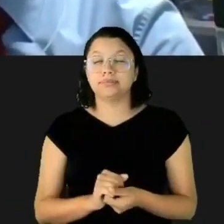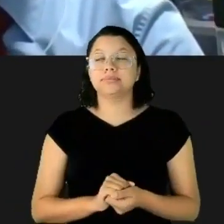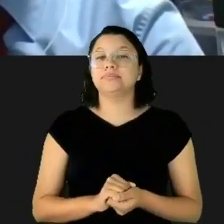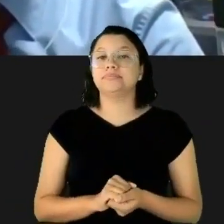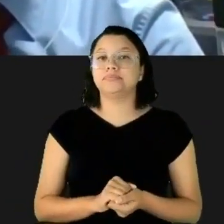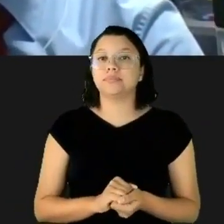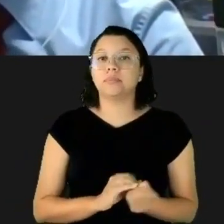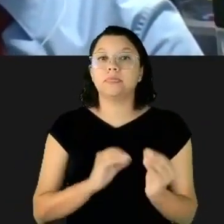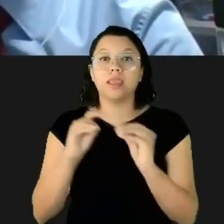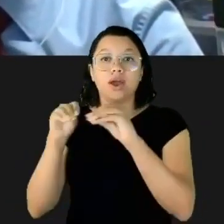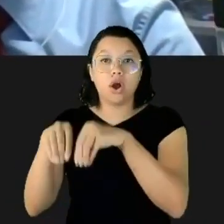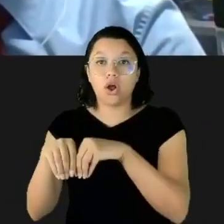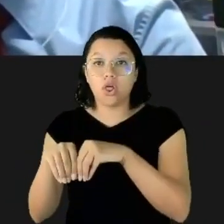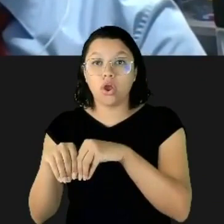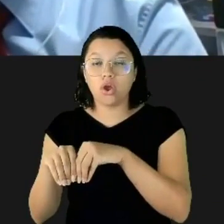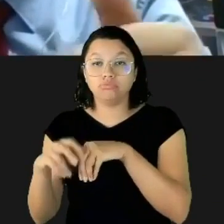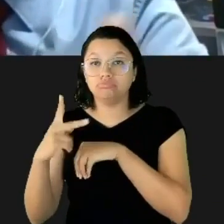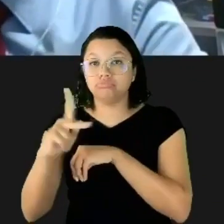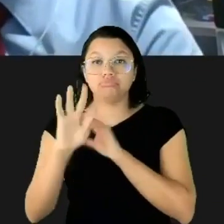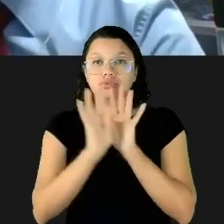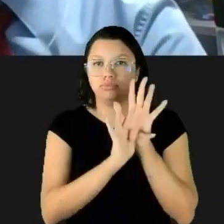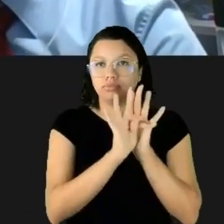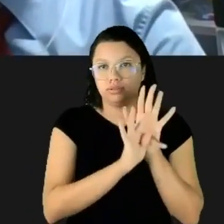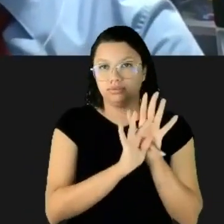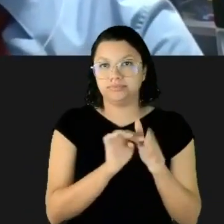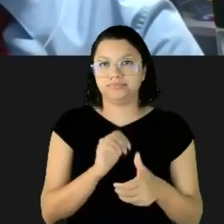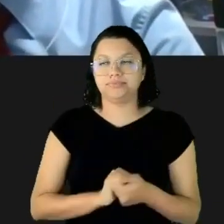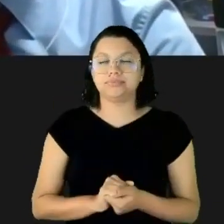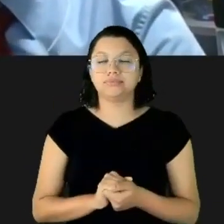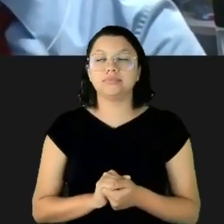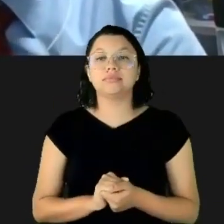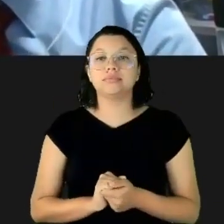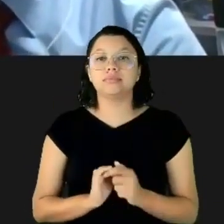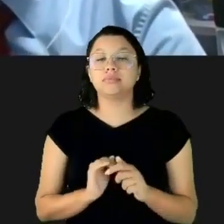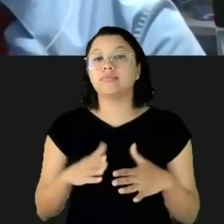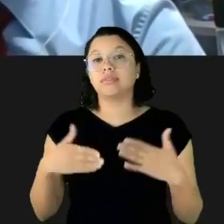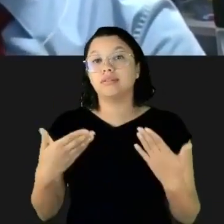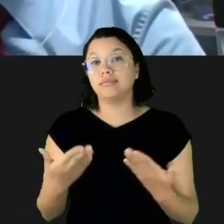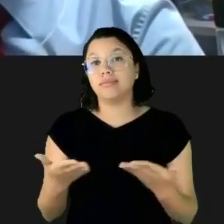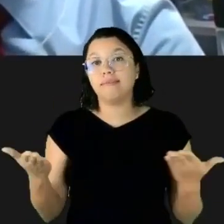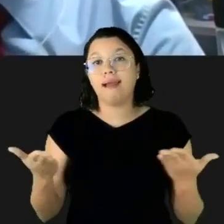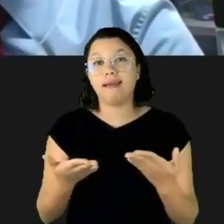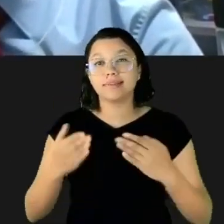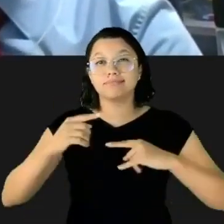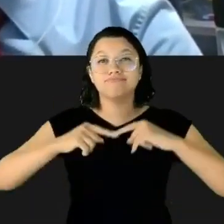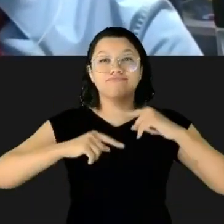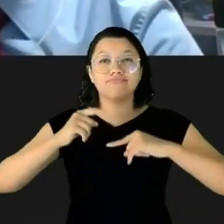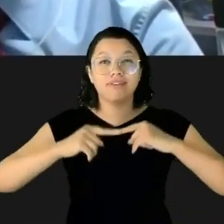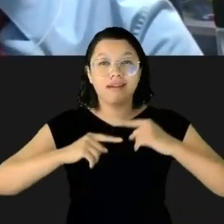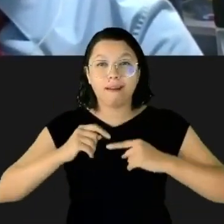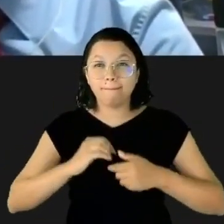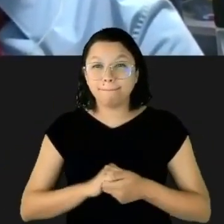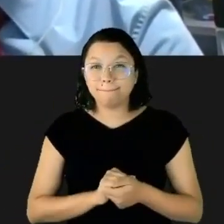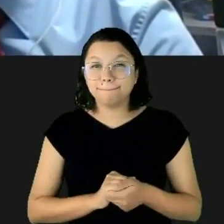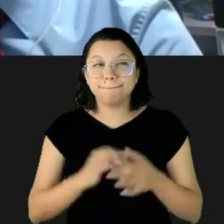para o seu texto então isso é uma ferramenta